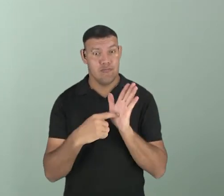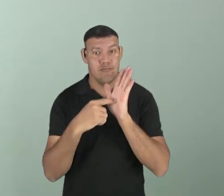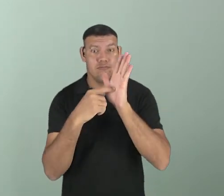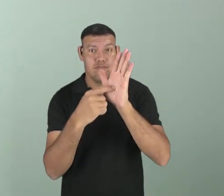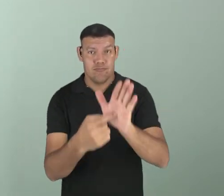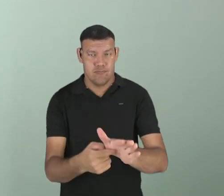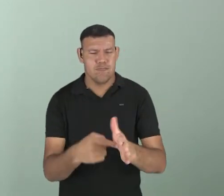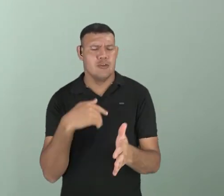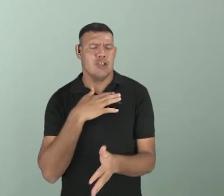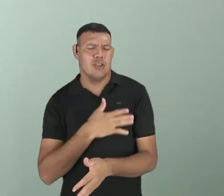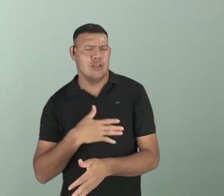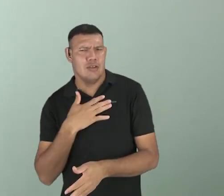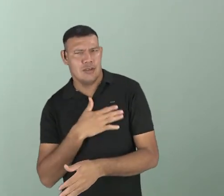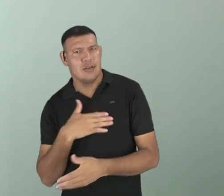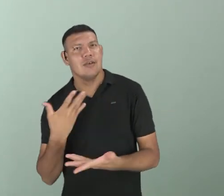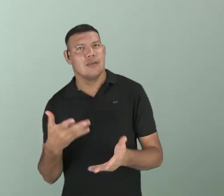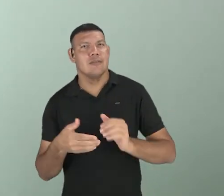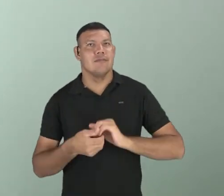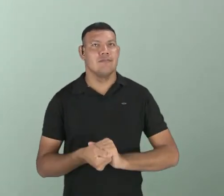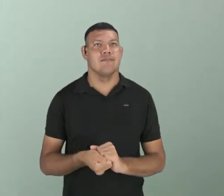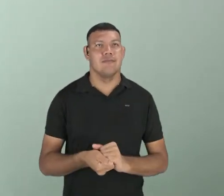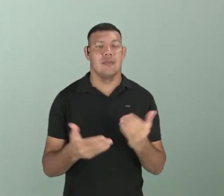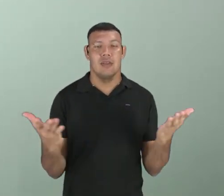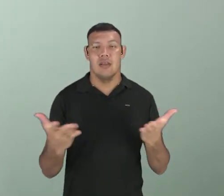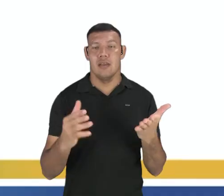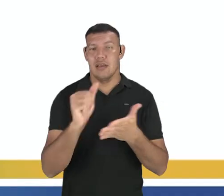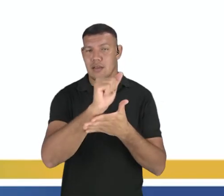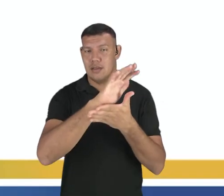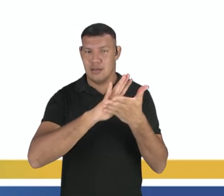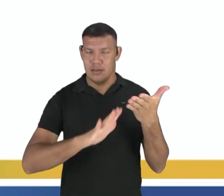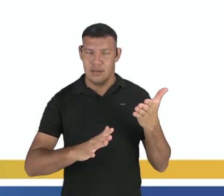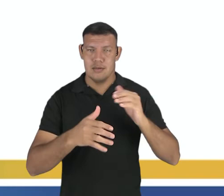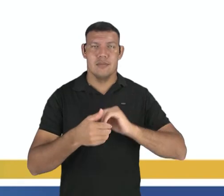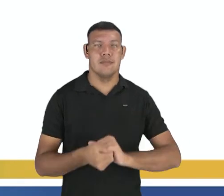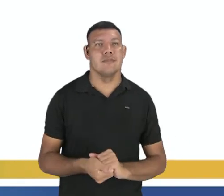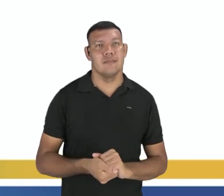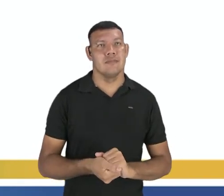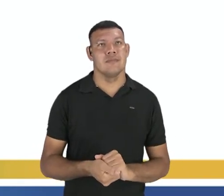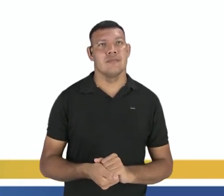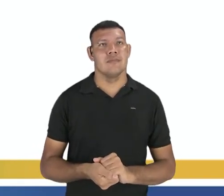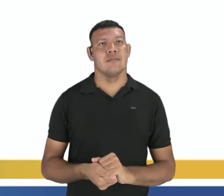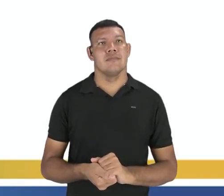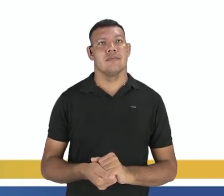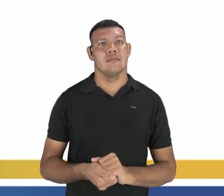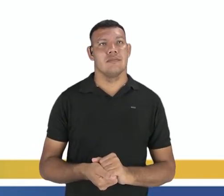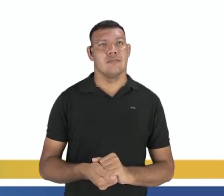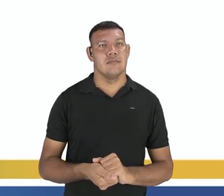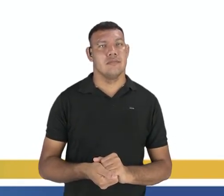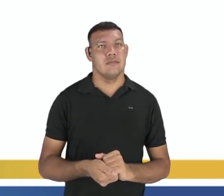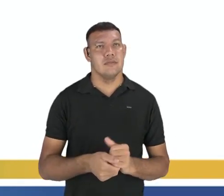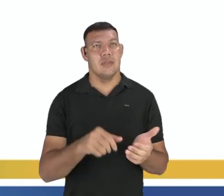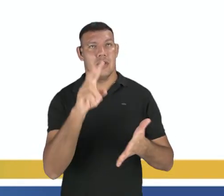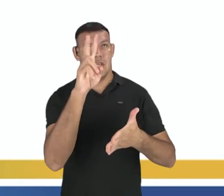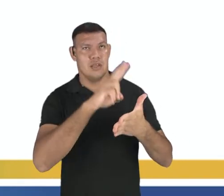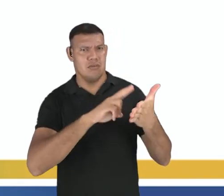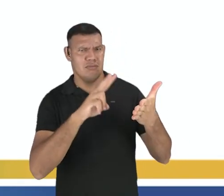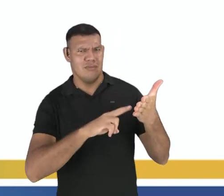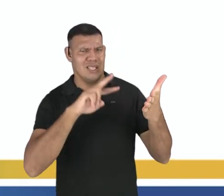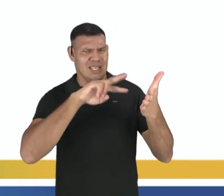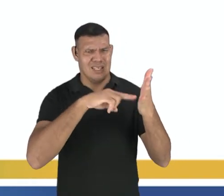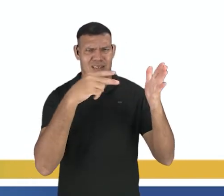você gostou. Vamos aqui ver alguns exercícios. Então, ler não é decifrar, como um jogo